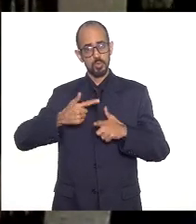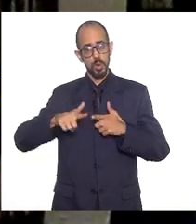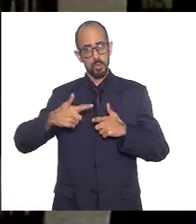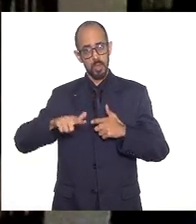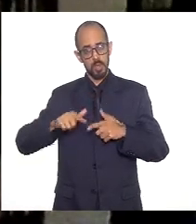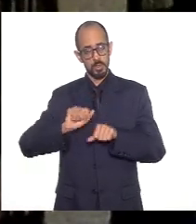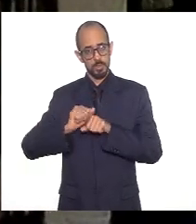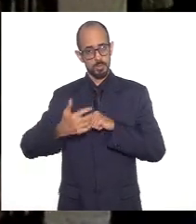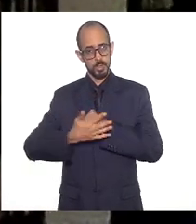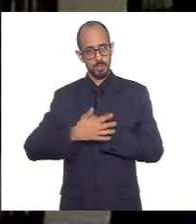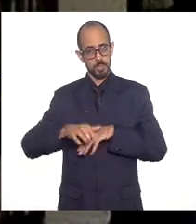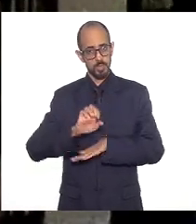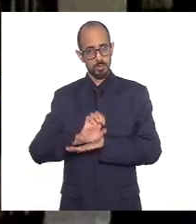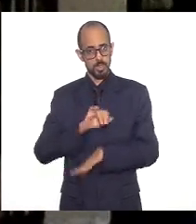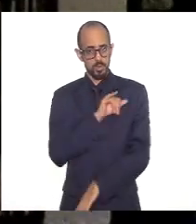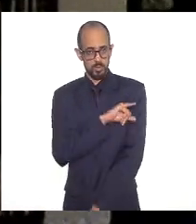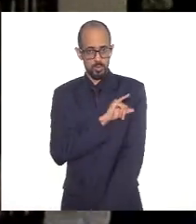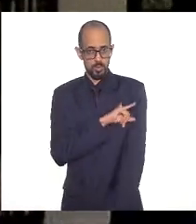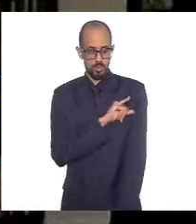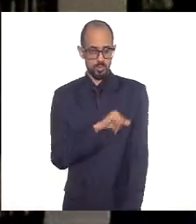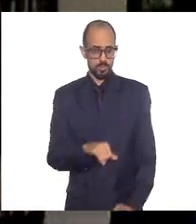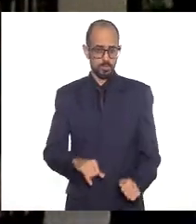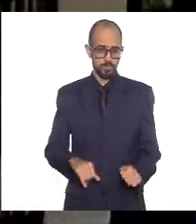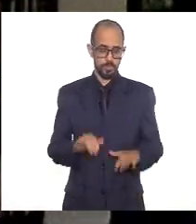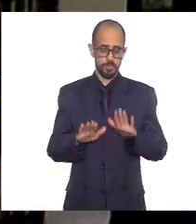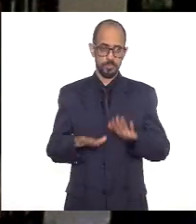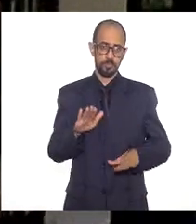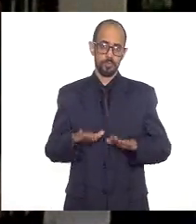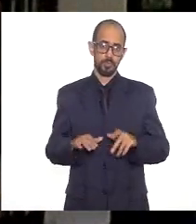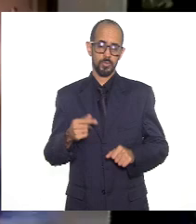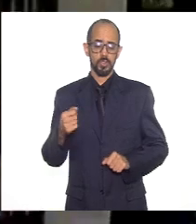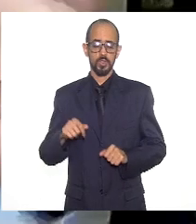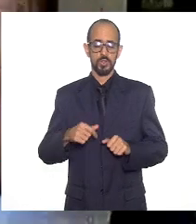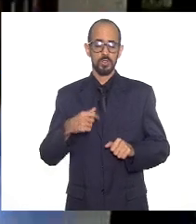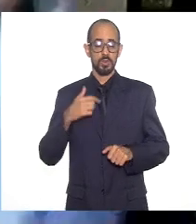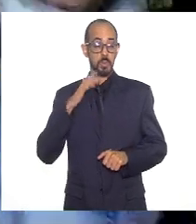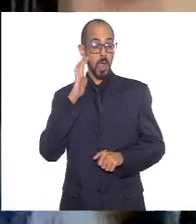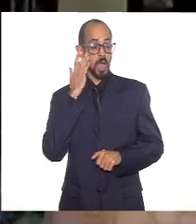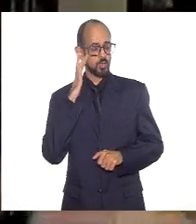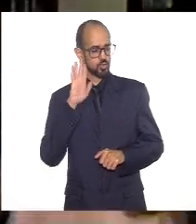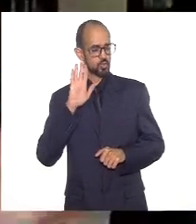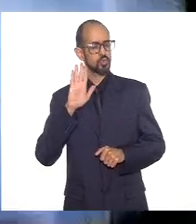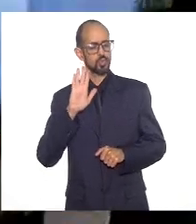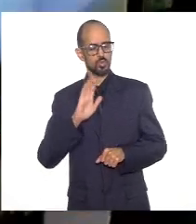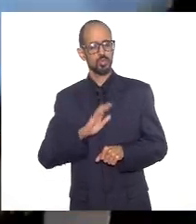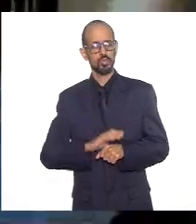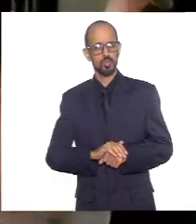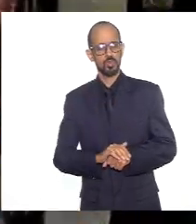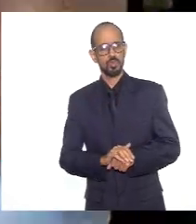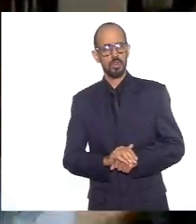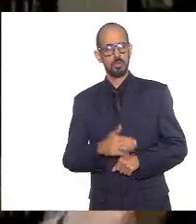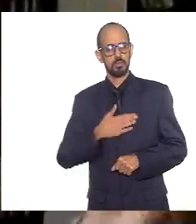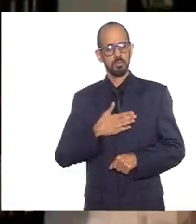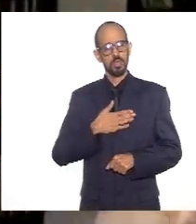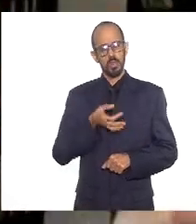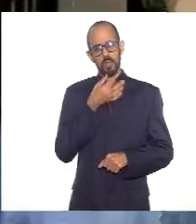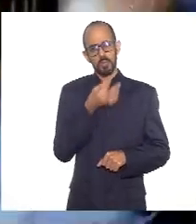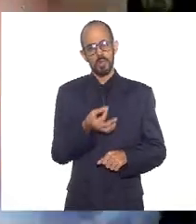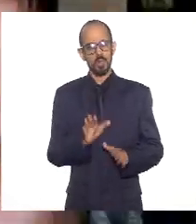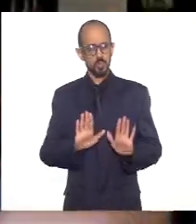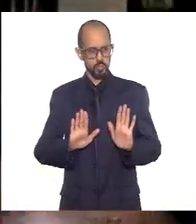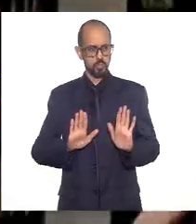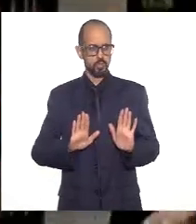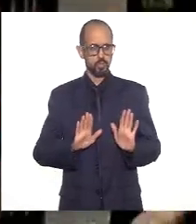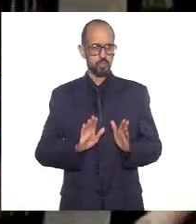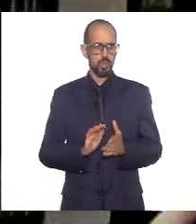no Estado. Às vezes, eu acho, a leitura que eu faço, quando eu